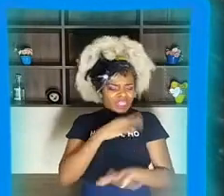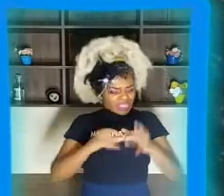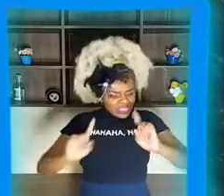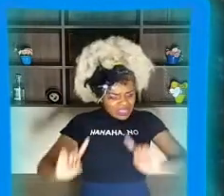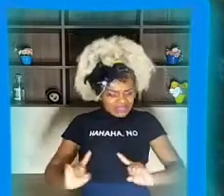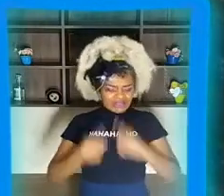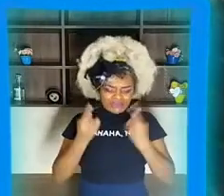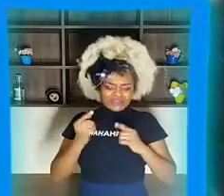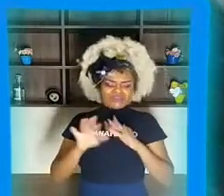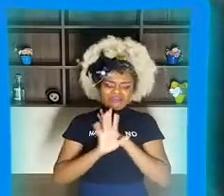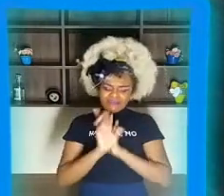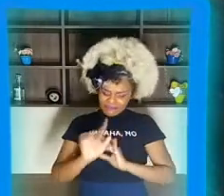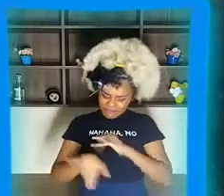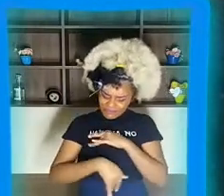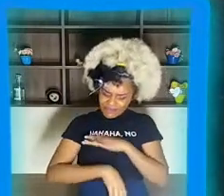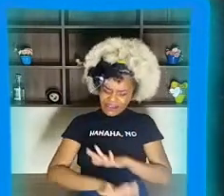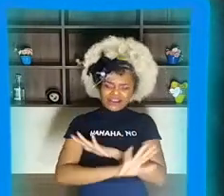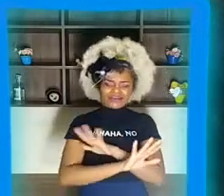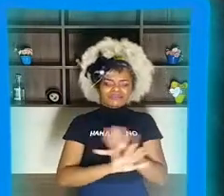são passageiros.